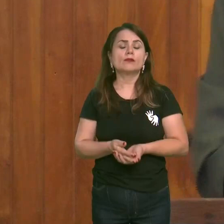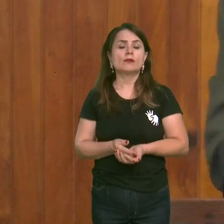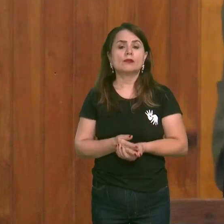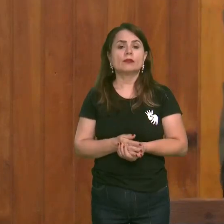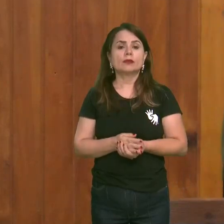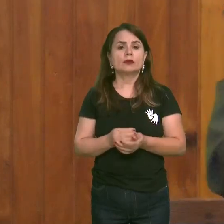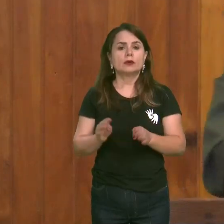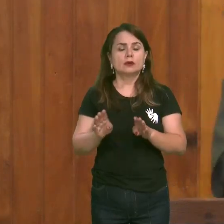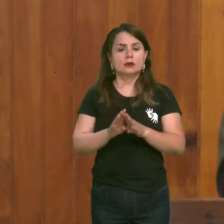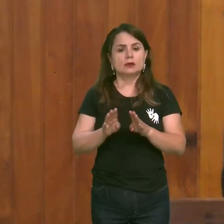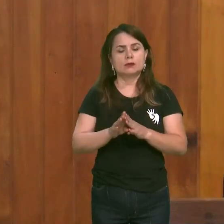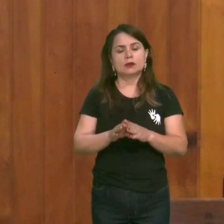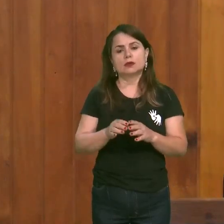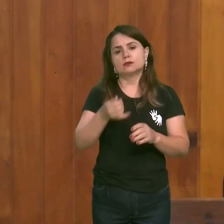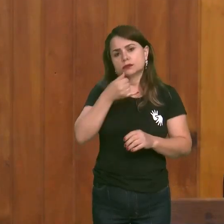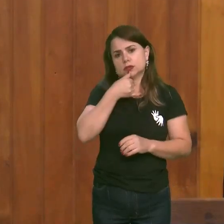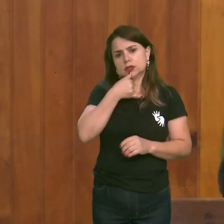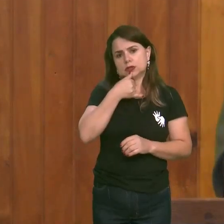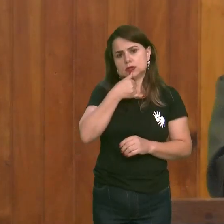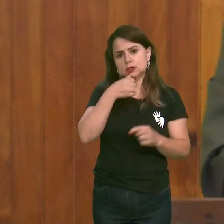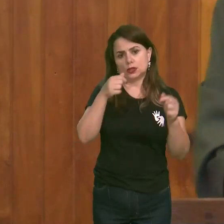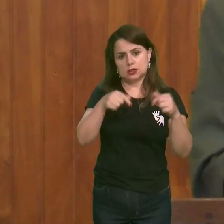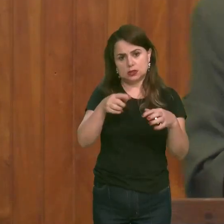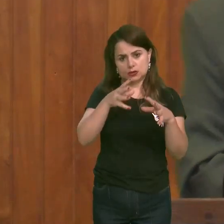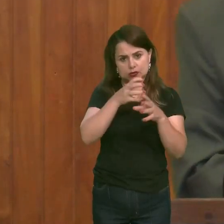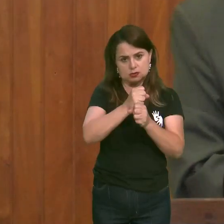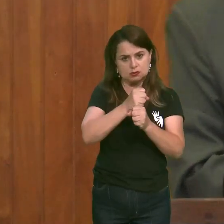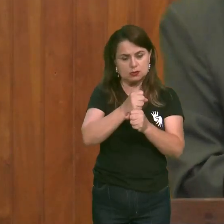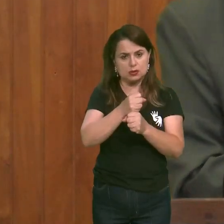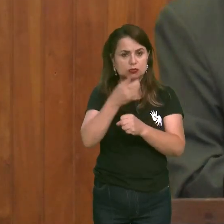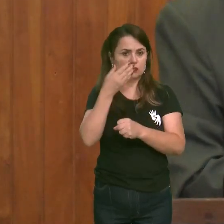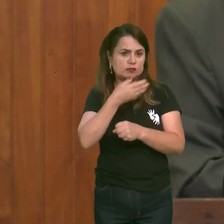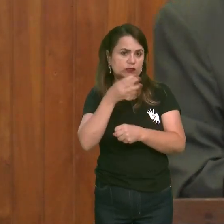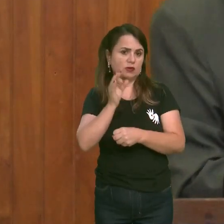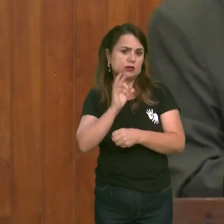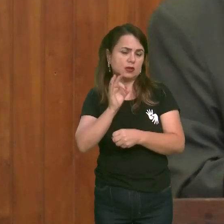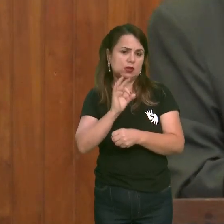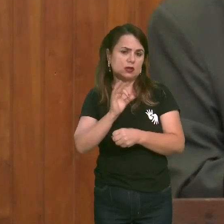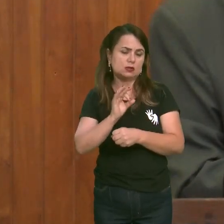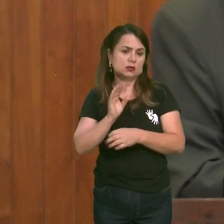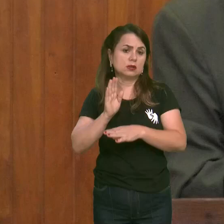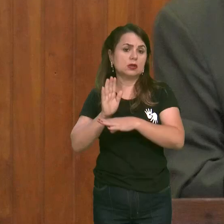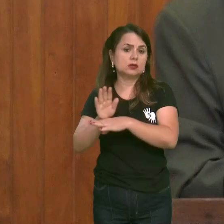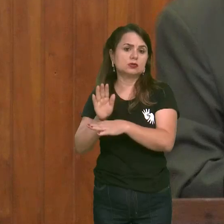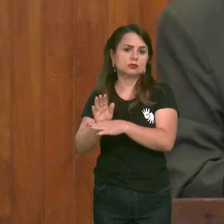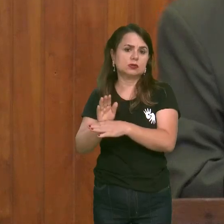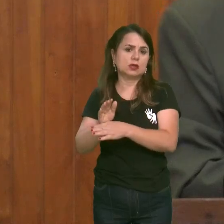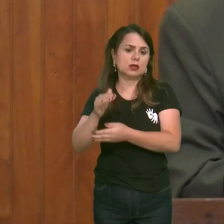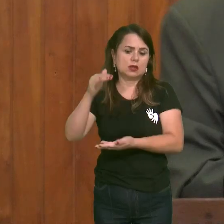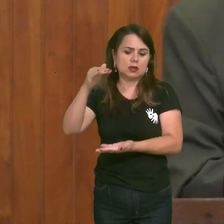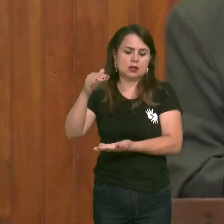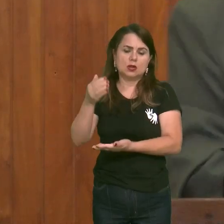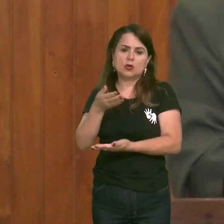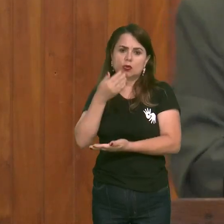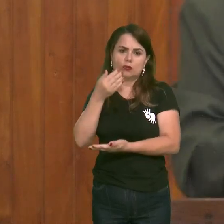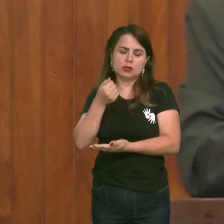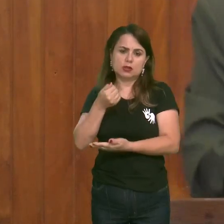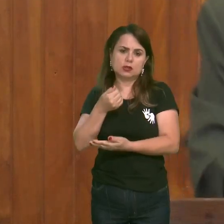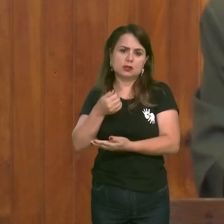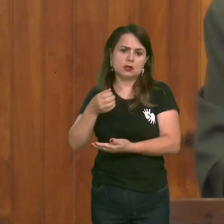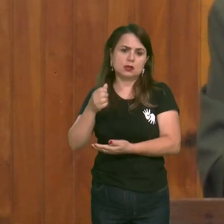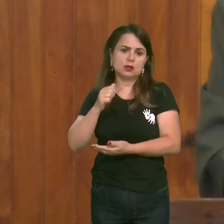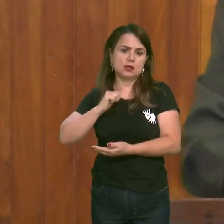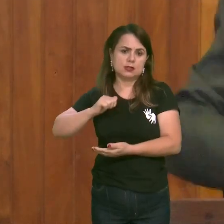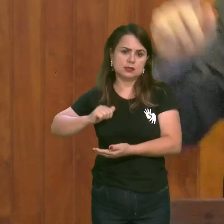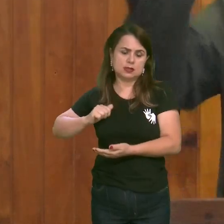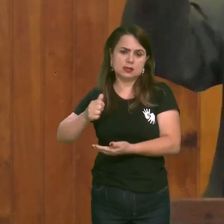que não vi aqui nesse orçamento nenhum centavo direcionado a compra de cesta básica para a população carente e isso